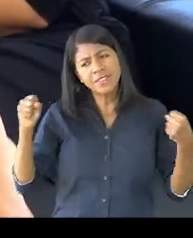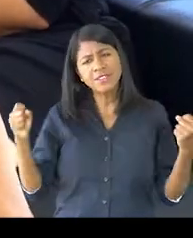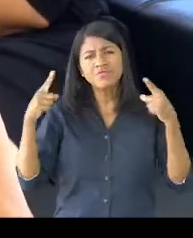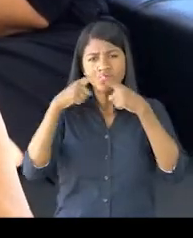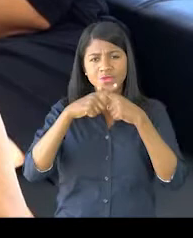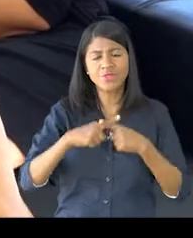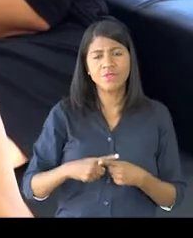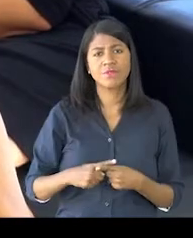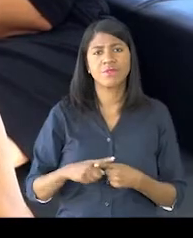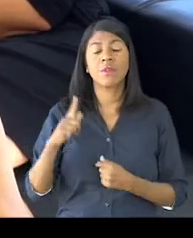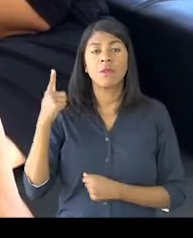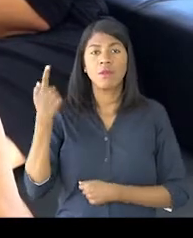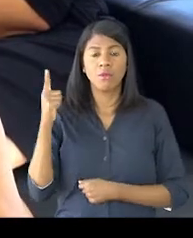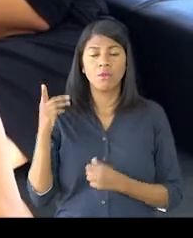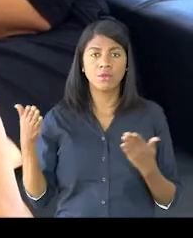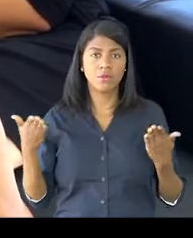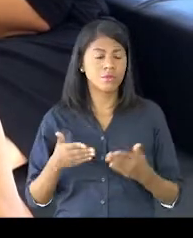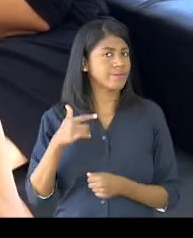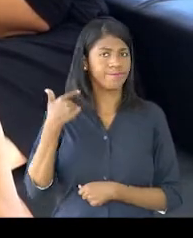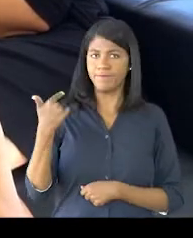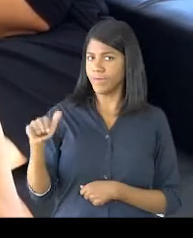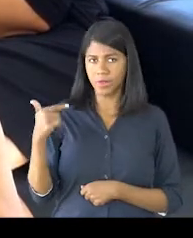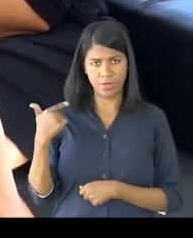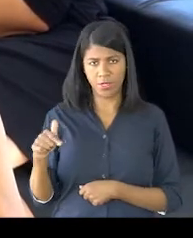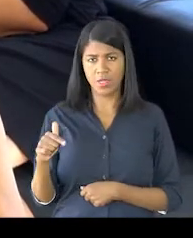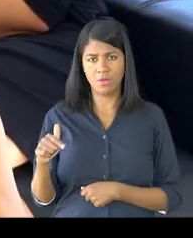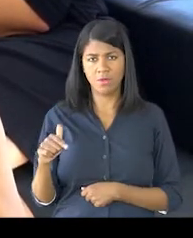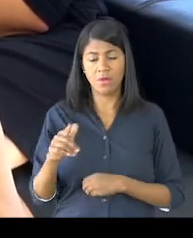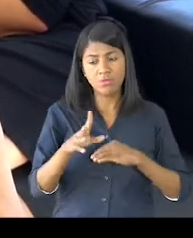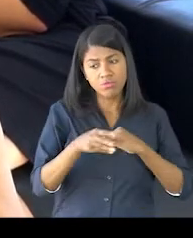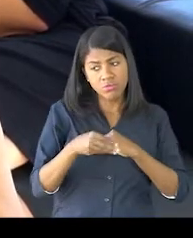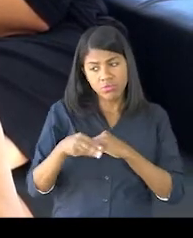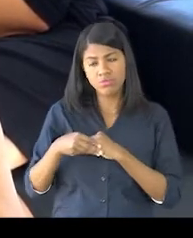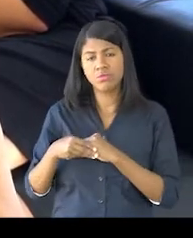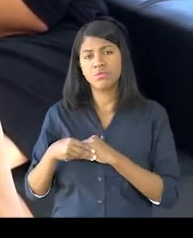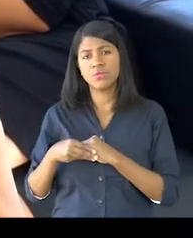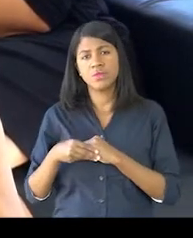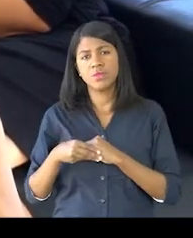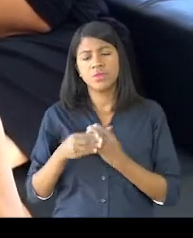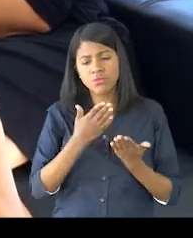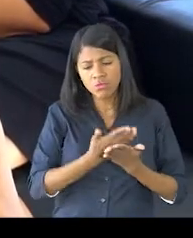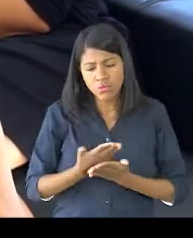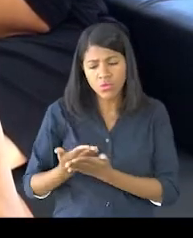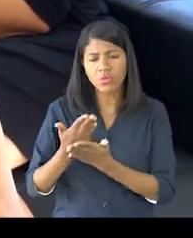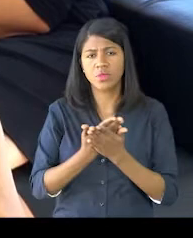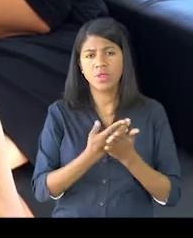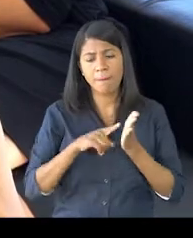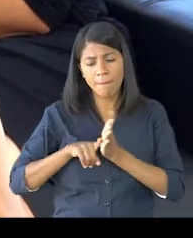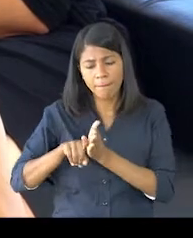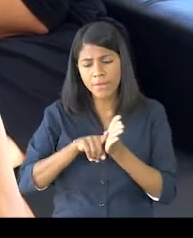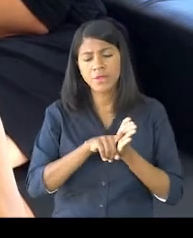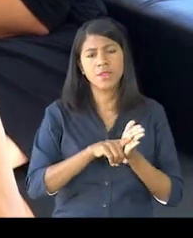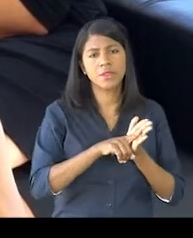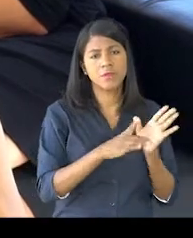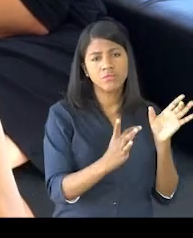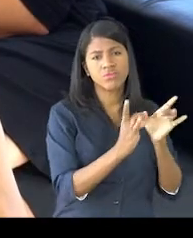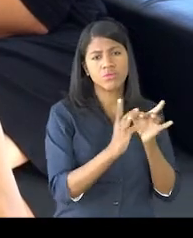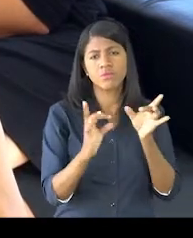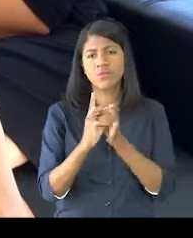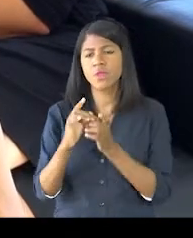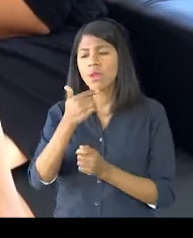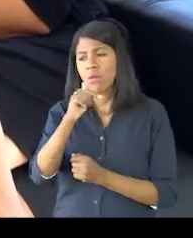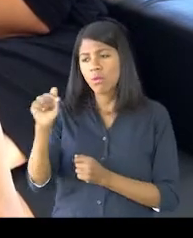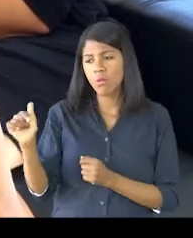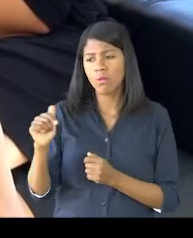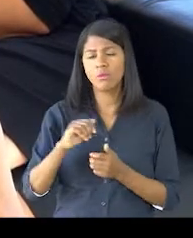investir corretamente as políticas públicas e o dinheiro da população. Então, o prefeito Rogério, muito preocupado com